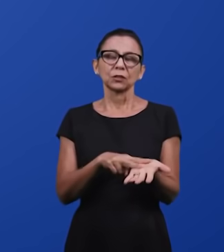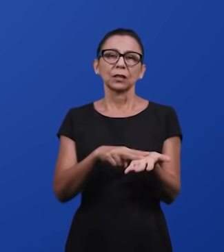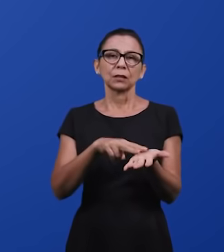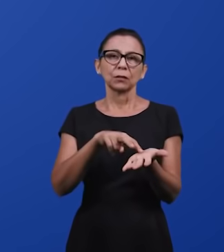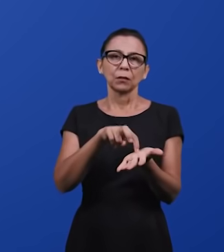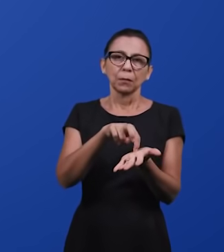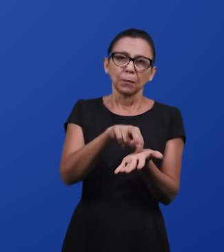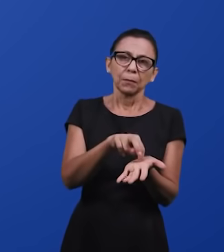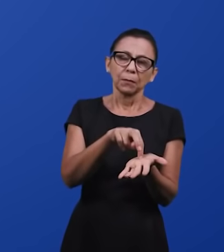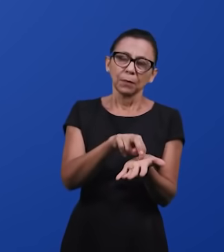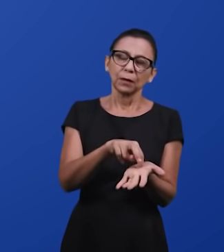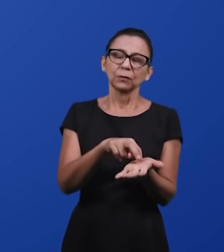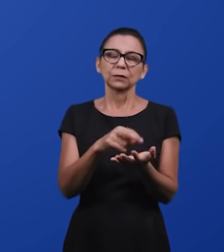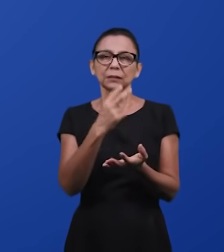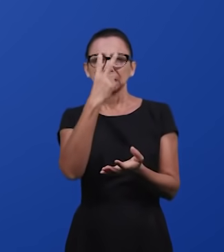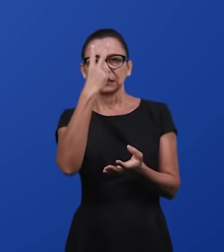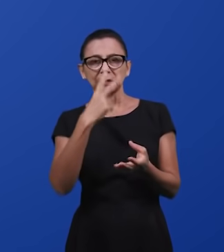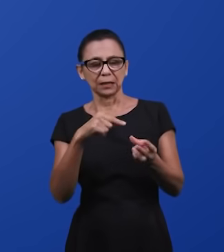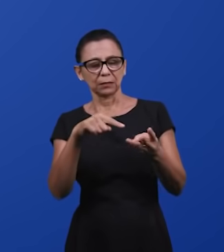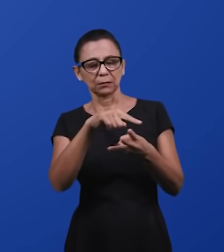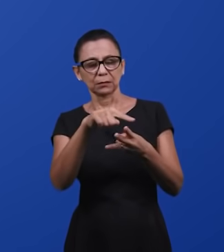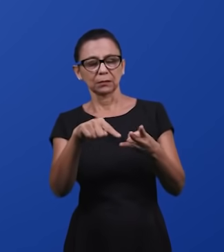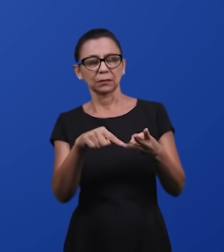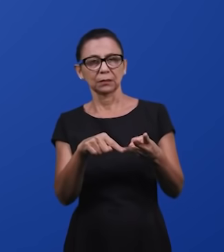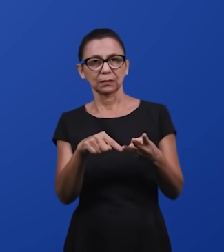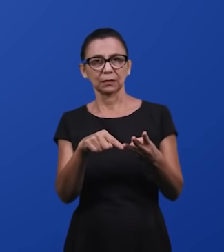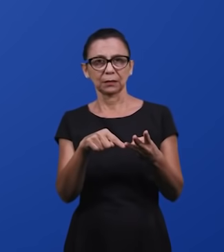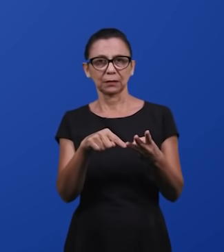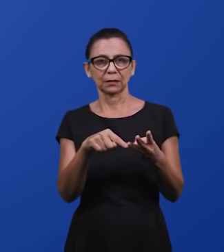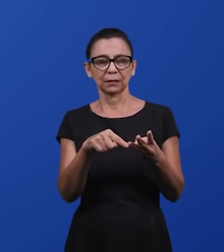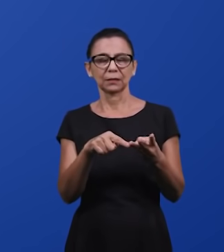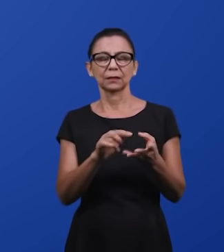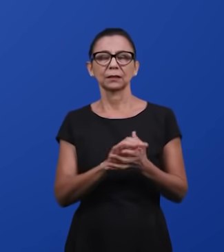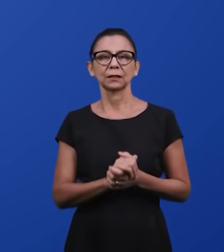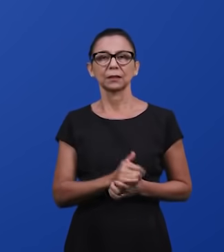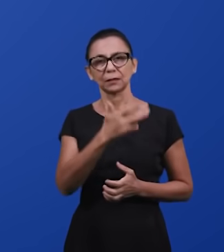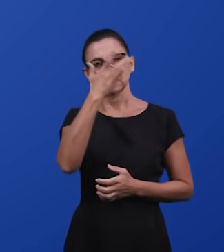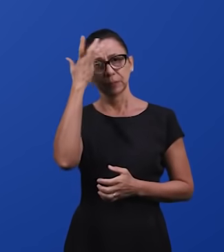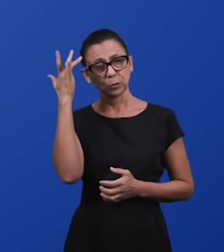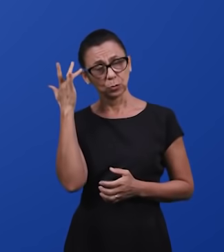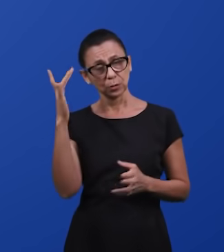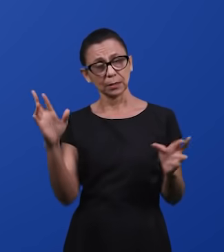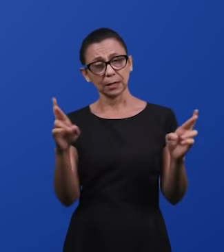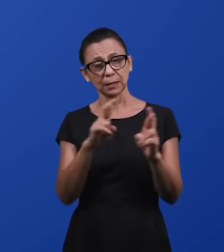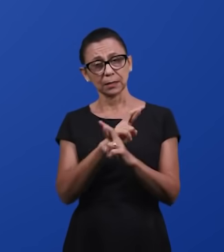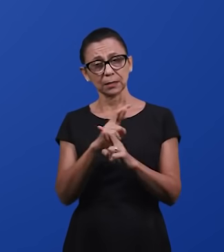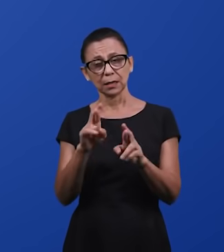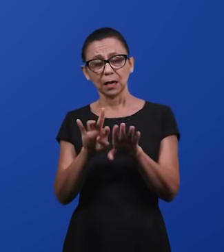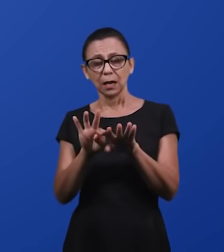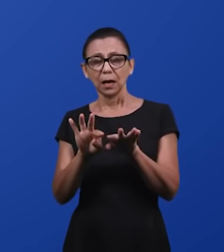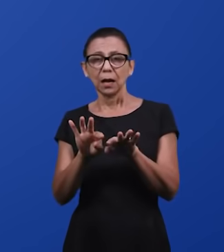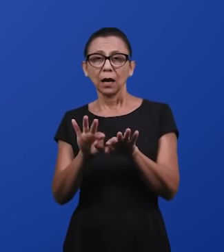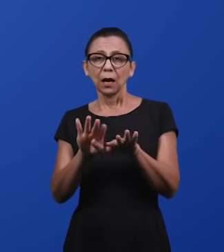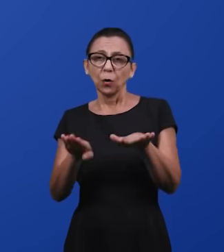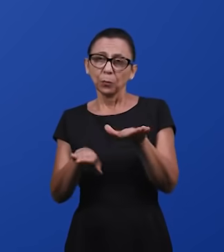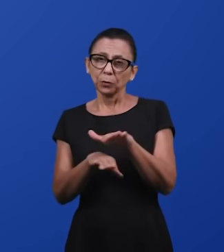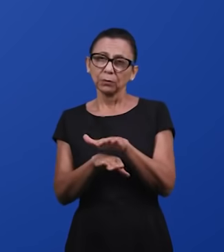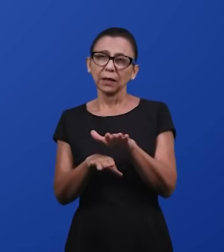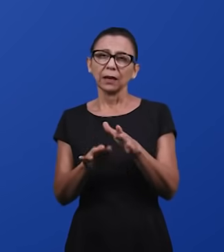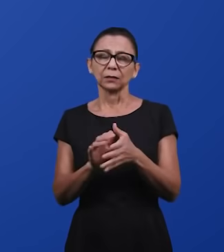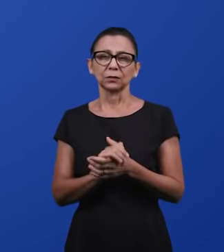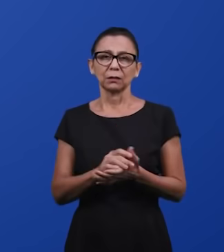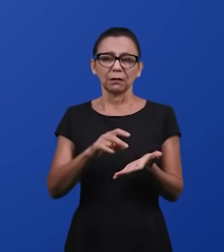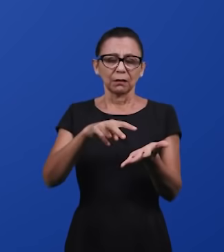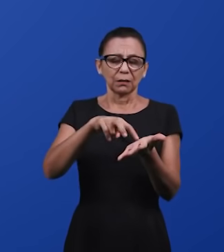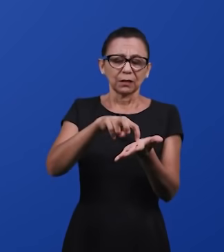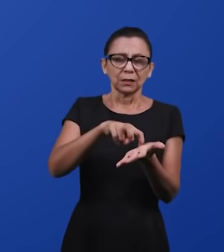o significado espiritual se referindo aos pobres está ligado à humildade. Os aleijados, aqueles que precisam